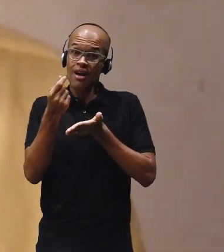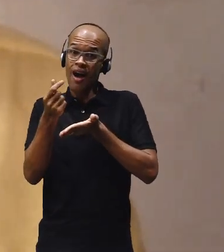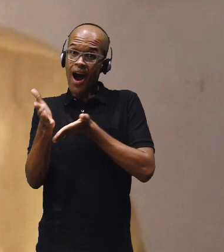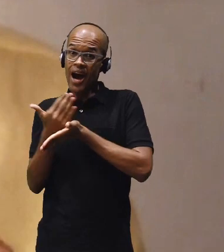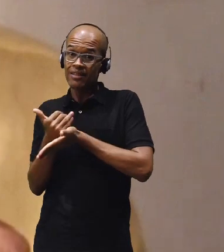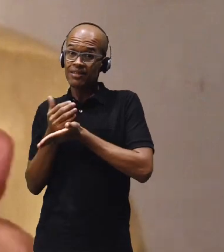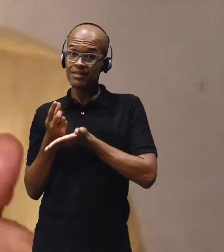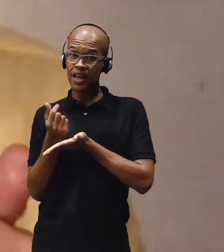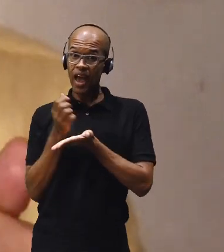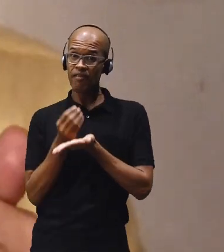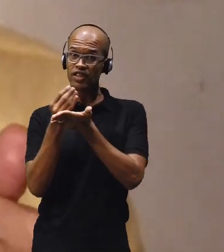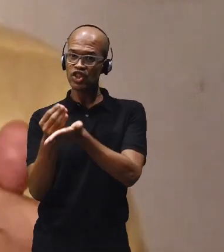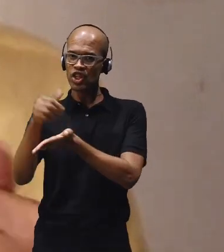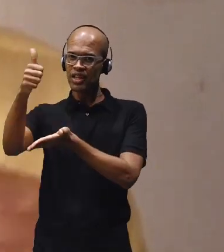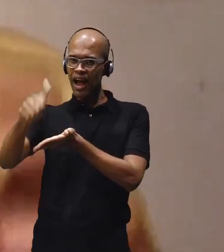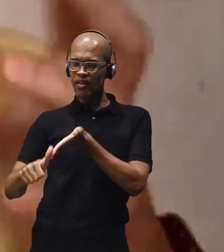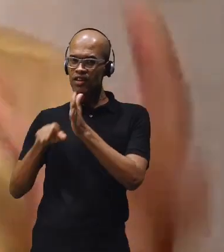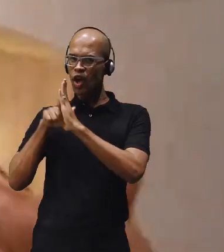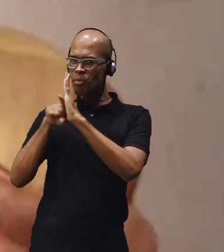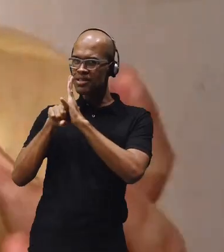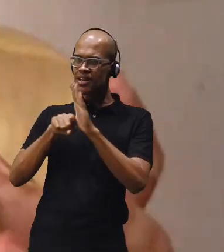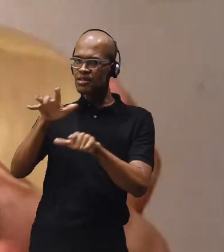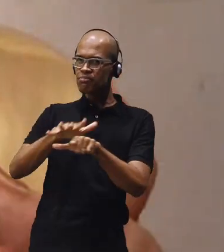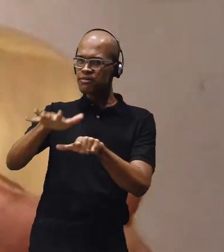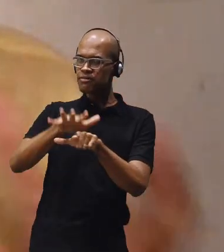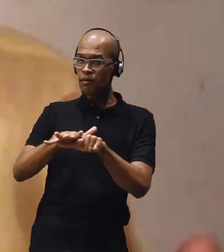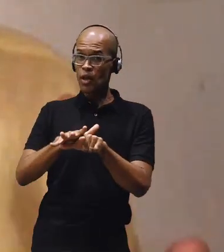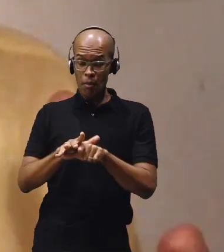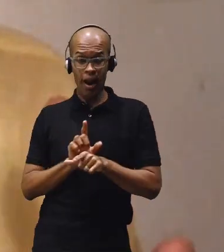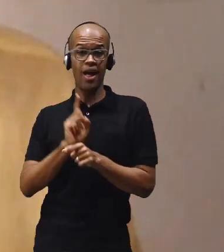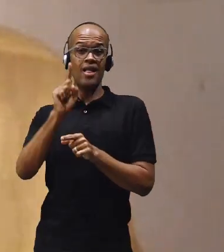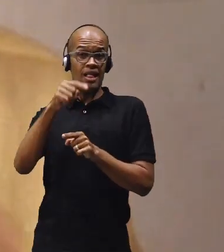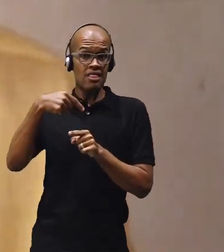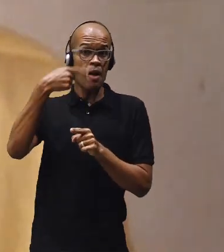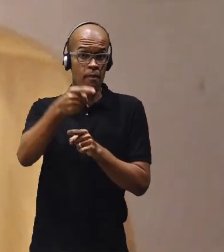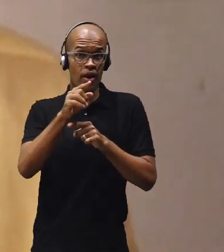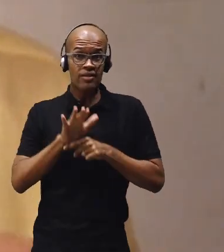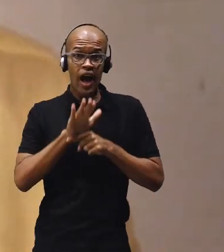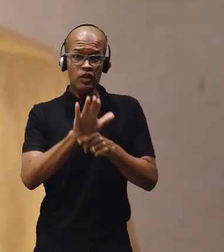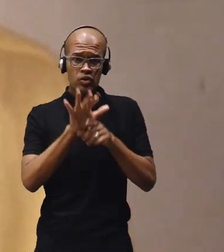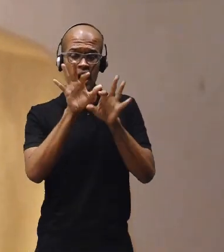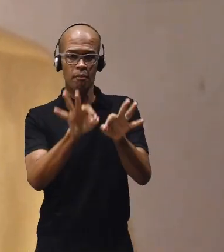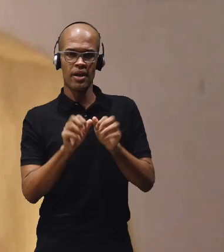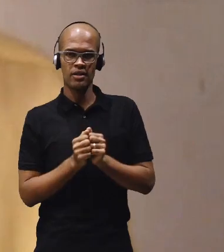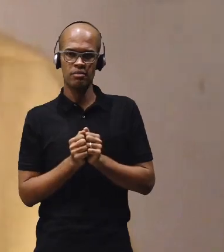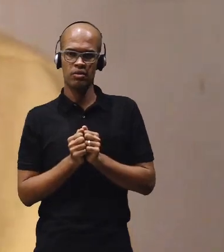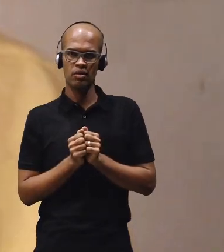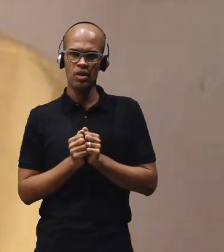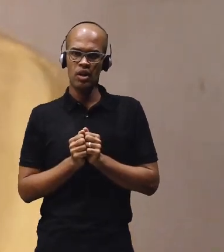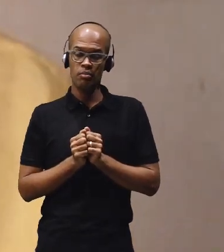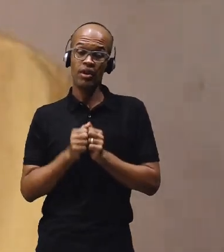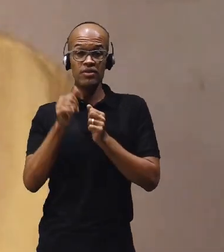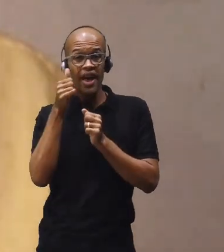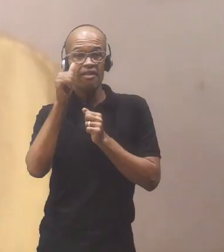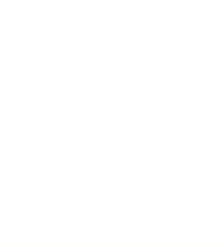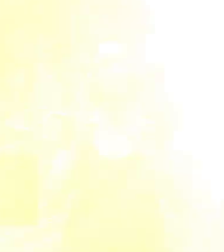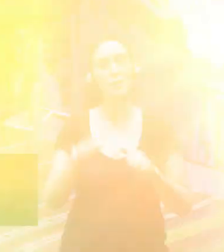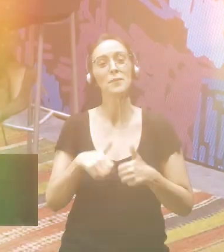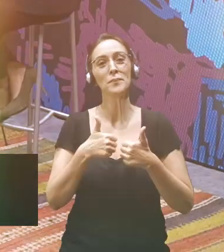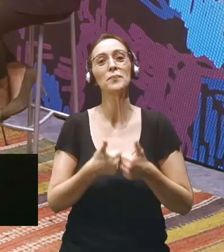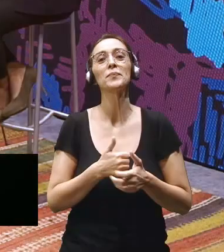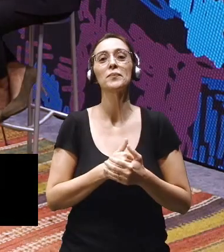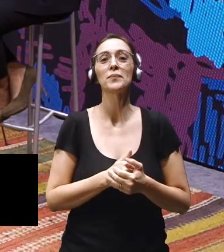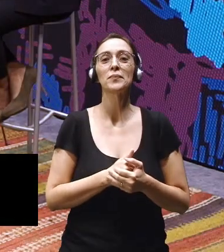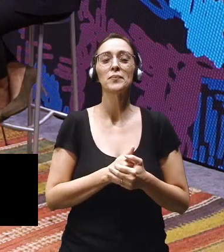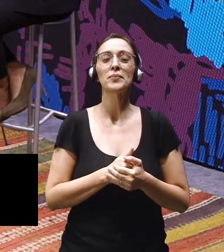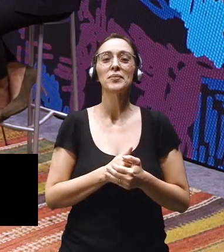em avaliação e pesquisa nesse campo para poder, de fato, contribuir ao invés de gerar ainda mais obstáculos? I